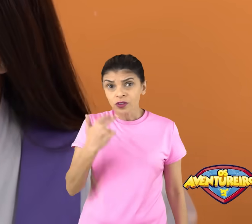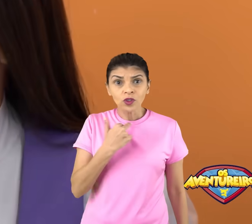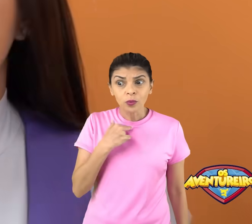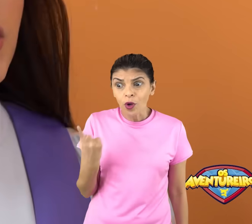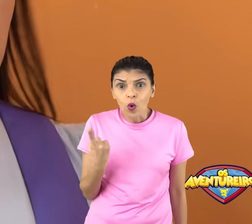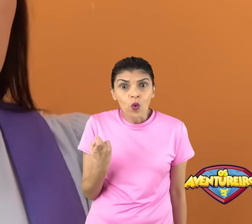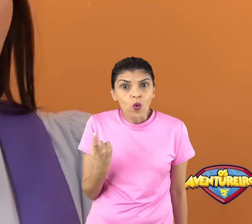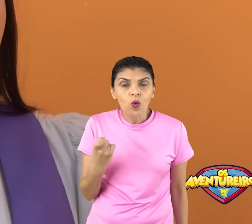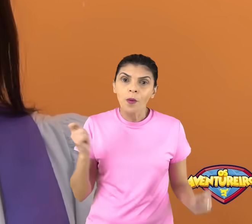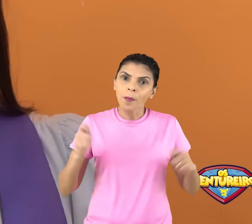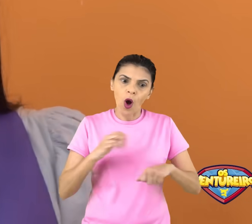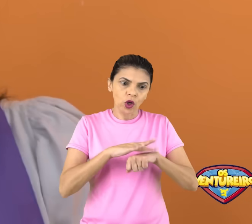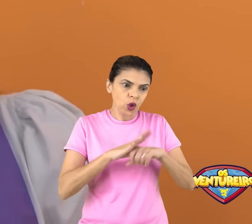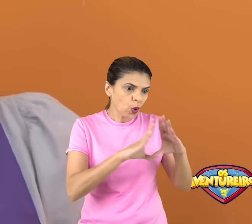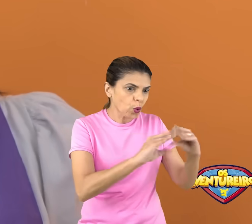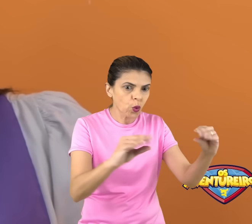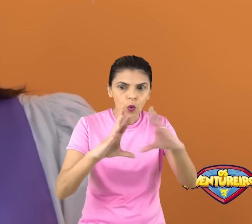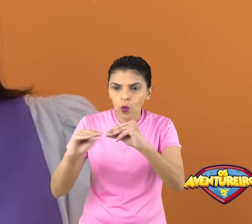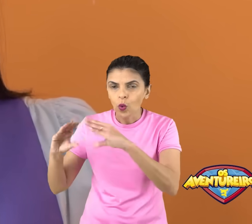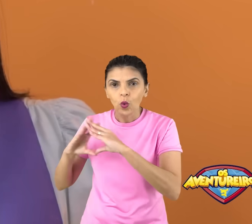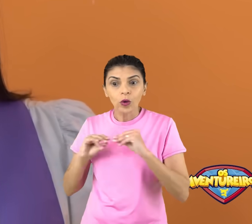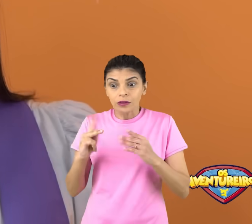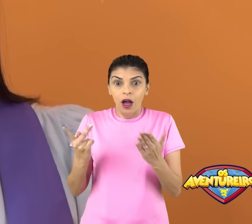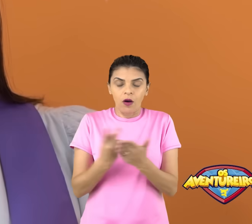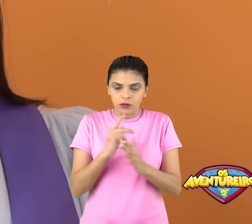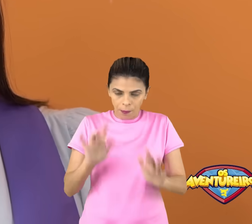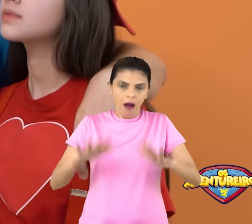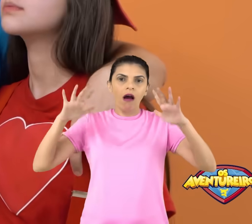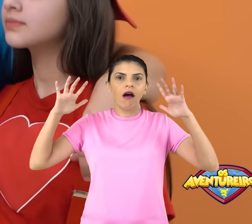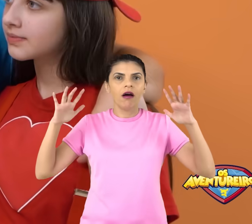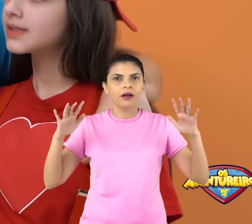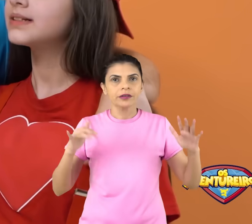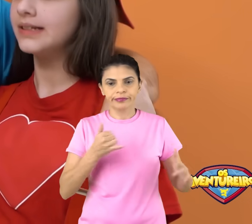ela é a única que pode curar a gente caso alguém encoste no laser.